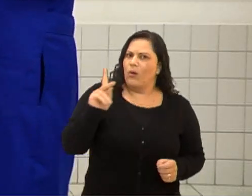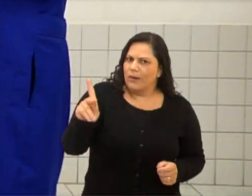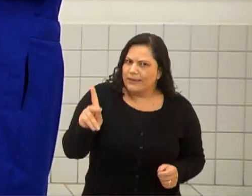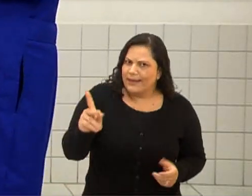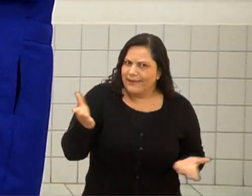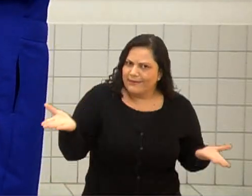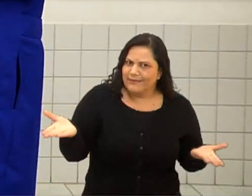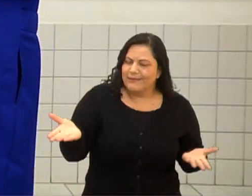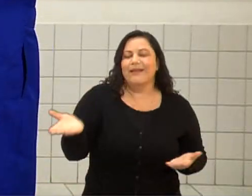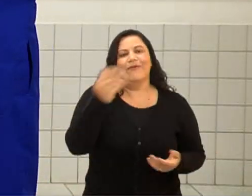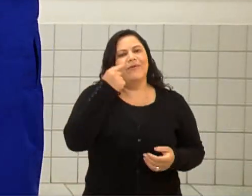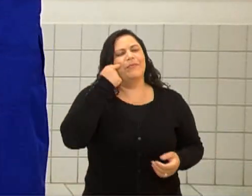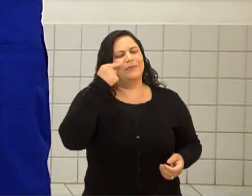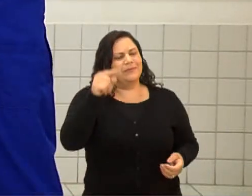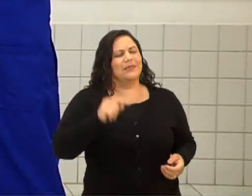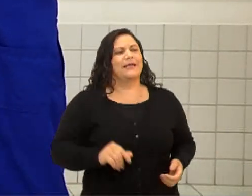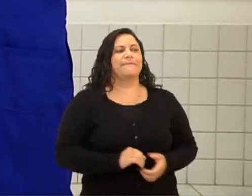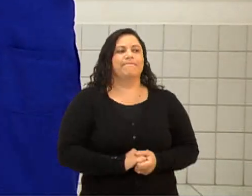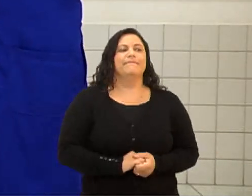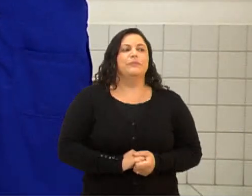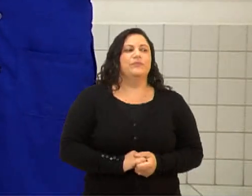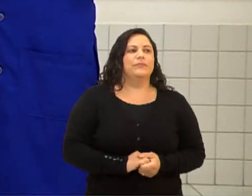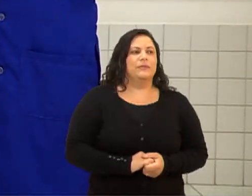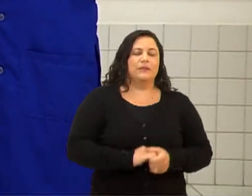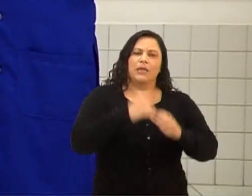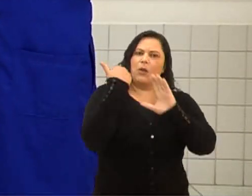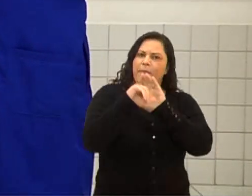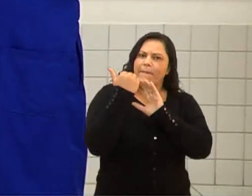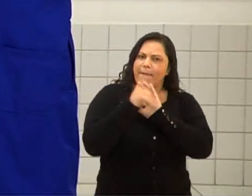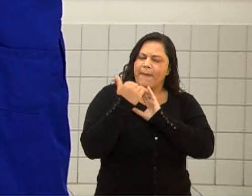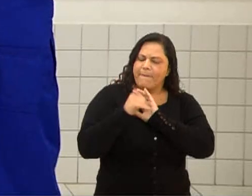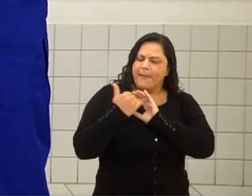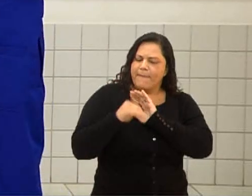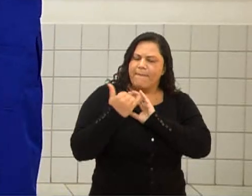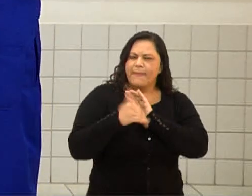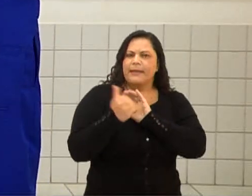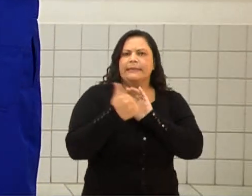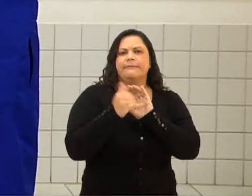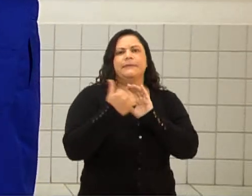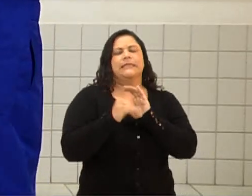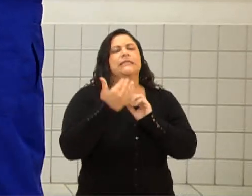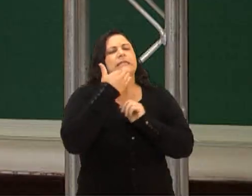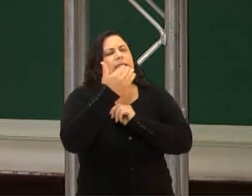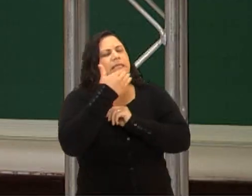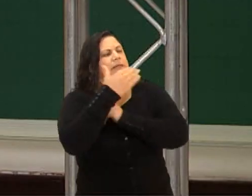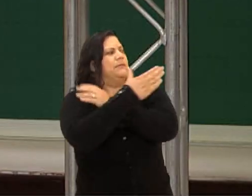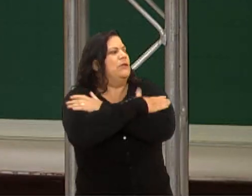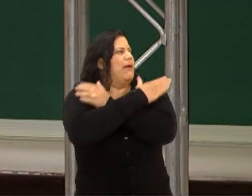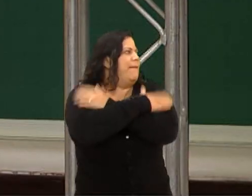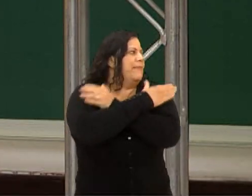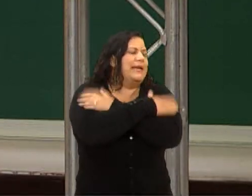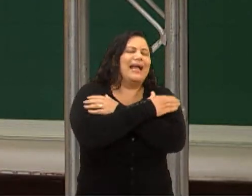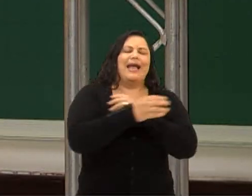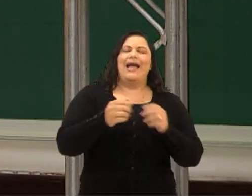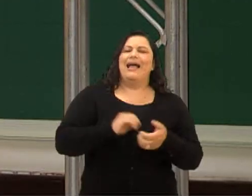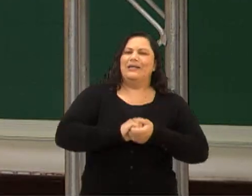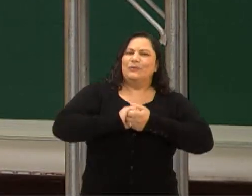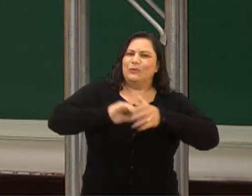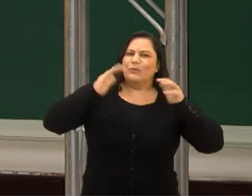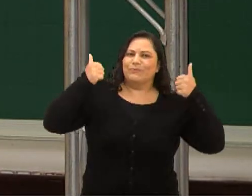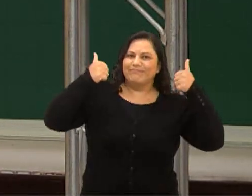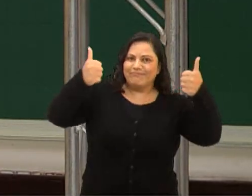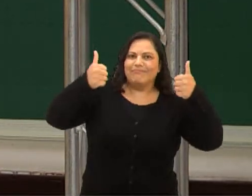lá? Vamos lá. E aqui, olha, pessoal, estou com várias mensagens aqui do pessoal pedindo para a gente mandar um abraço, mandar um salve aí para a